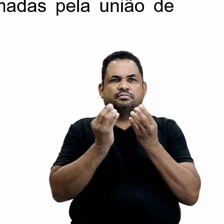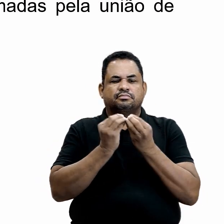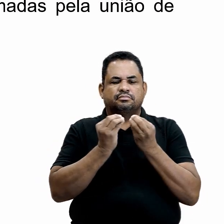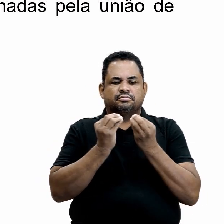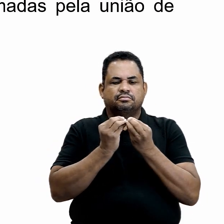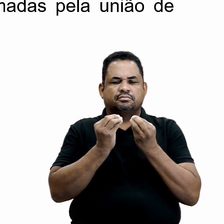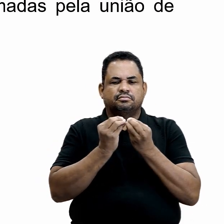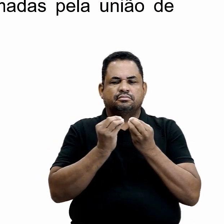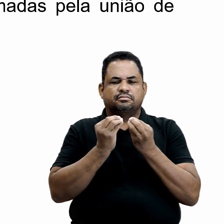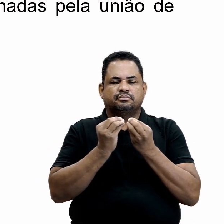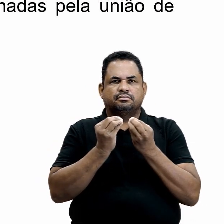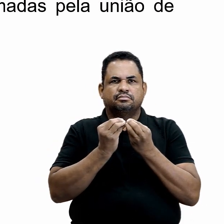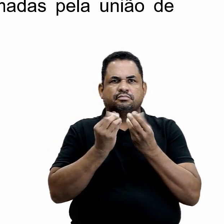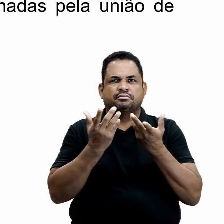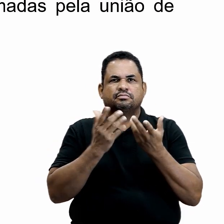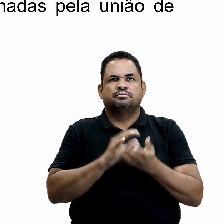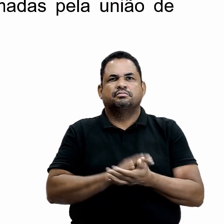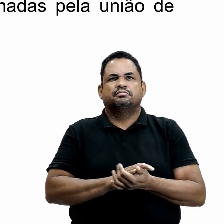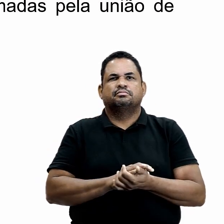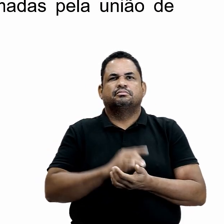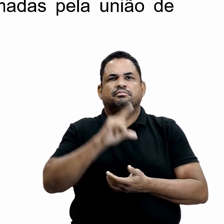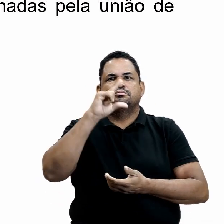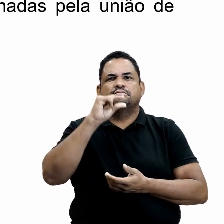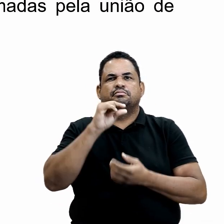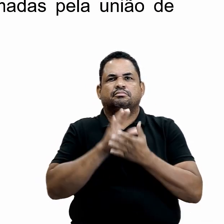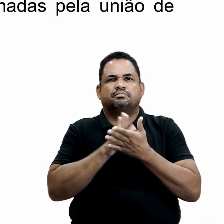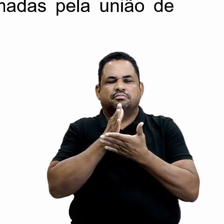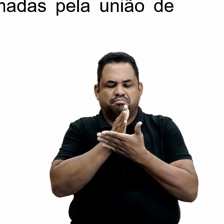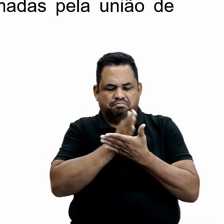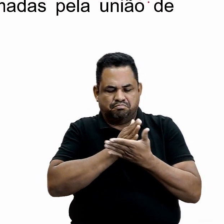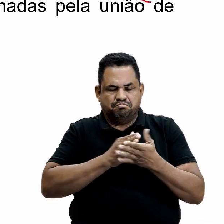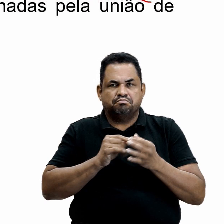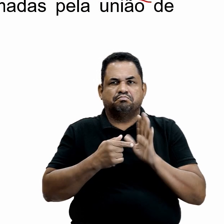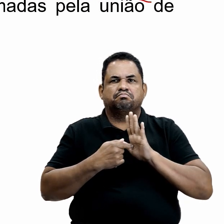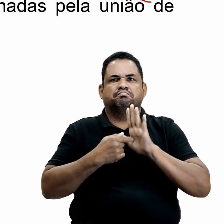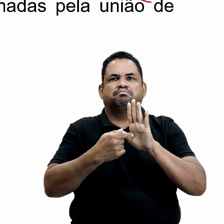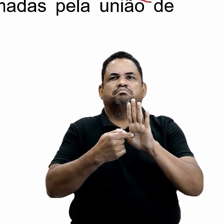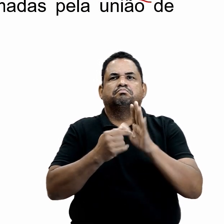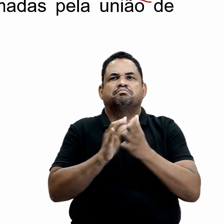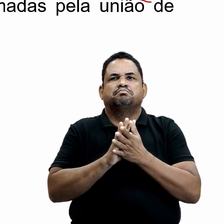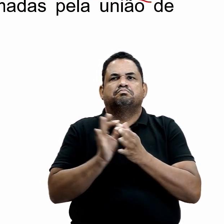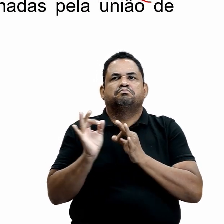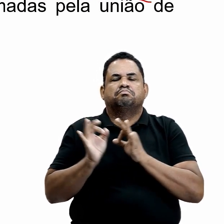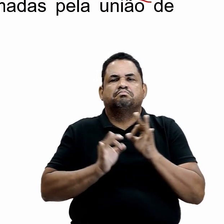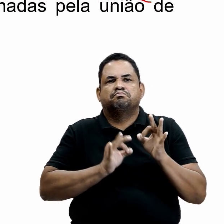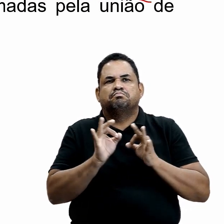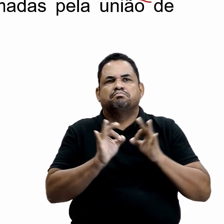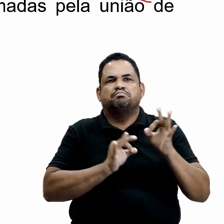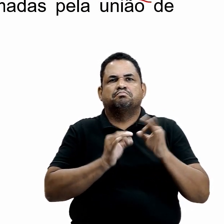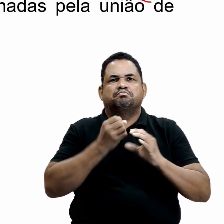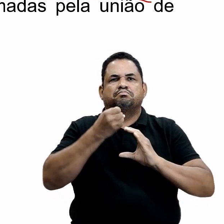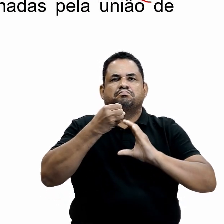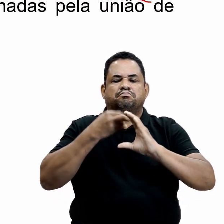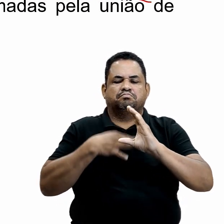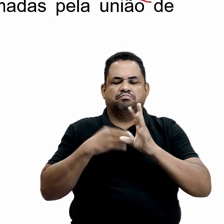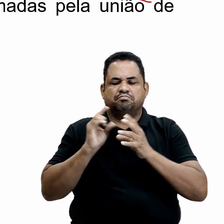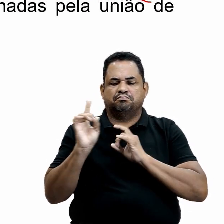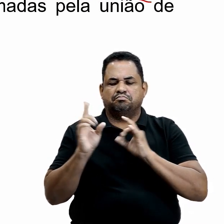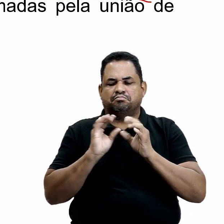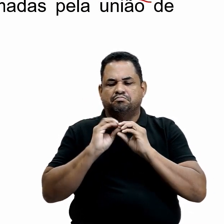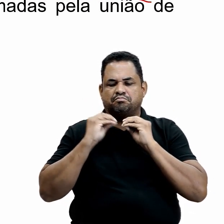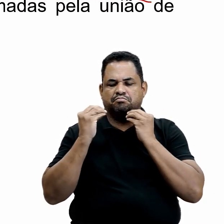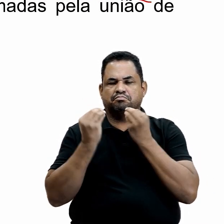moléculas, elas são as menores unidades que apresentam a composição ou característica de uma